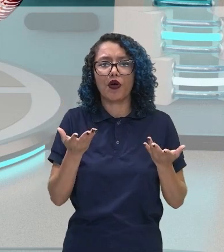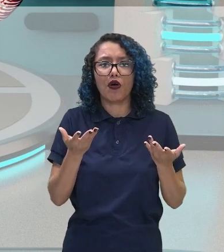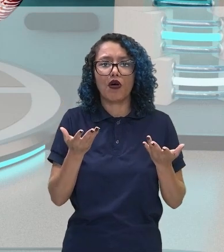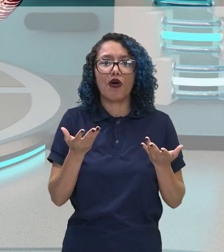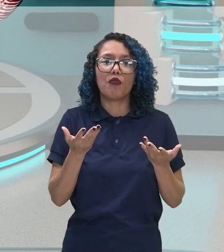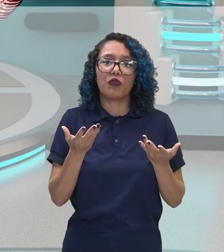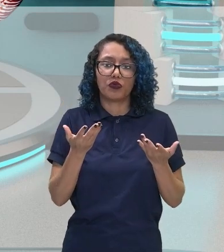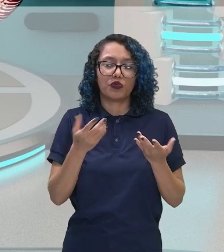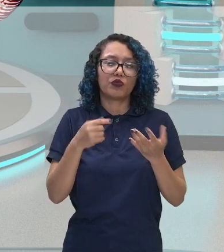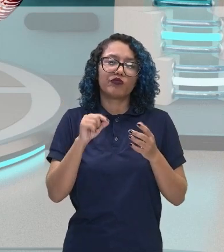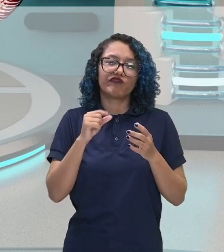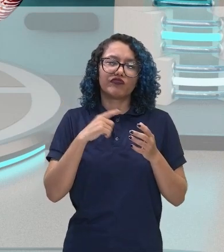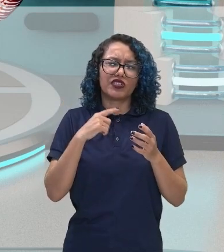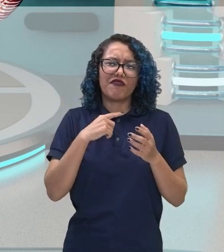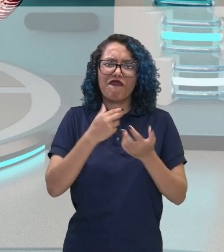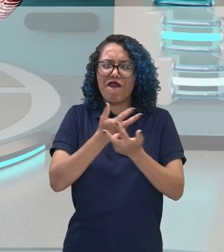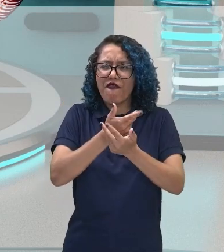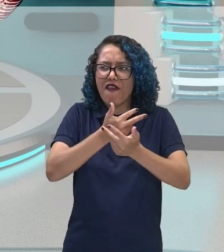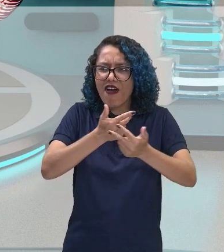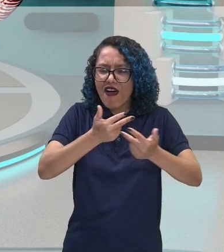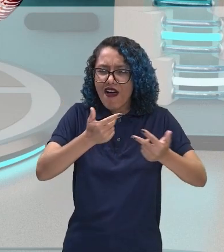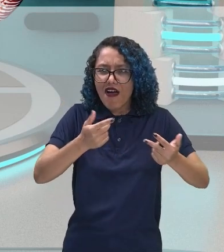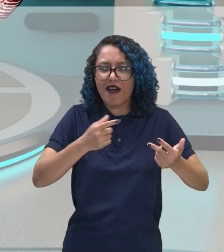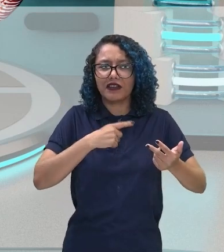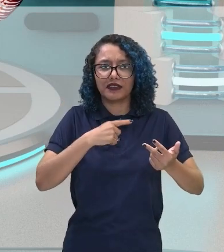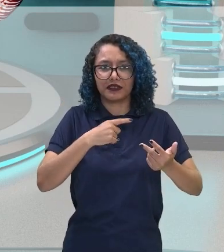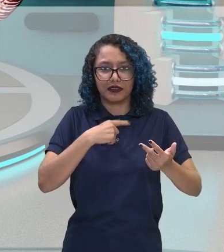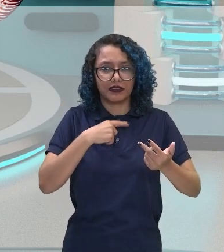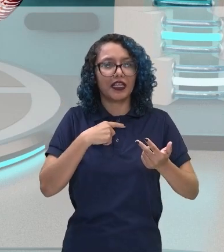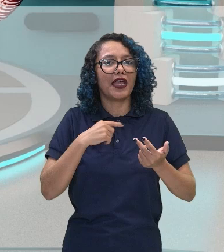uma rica, né, gama de